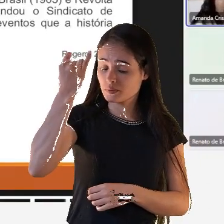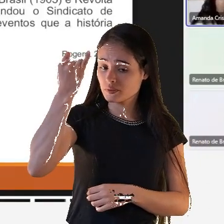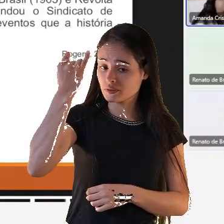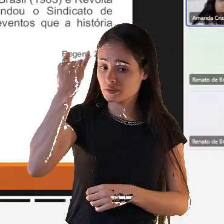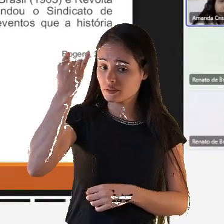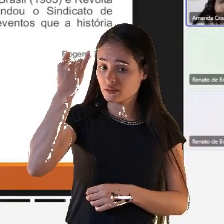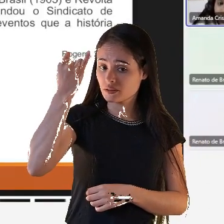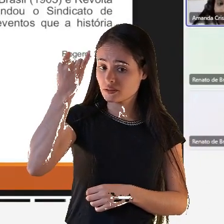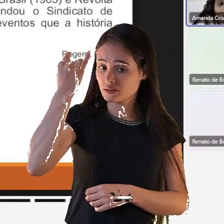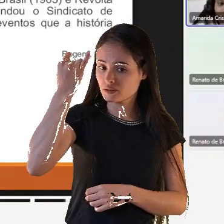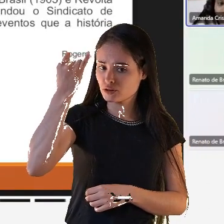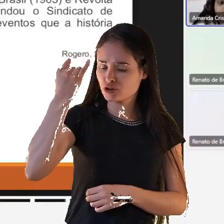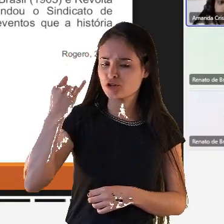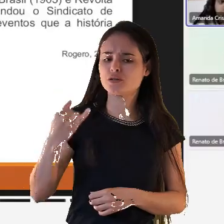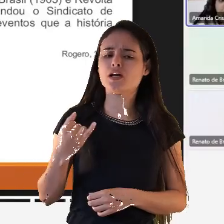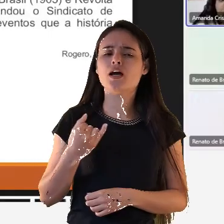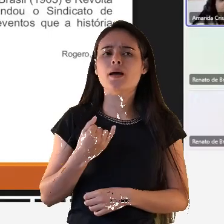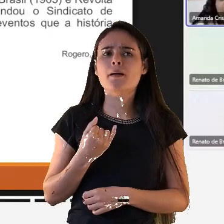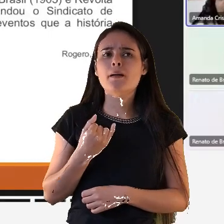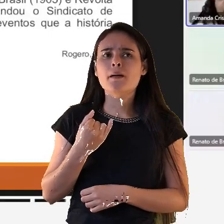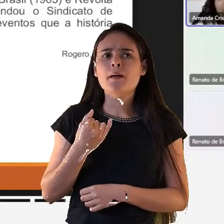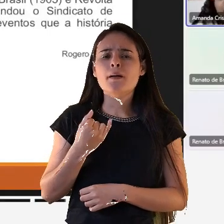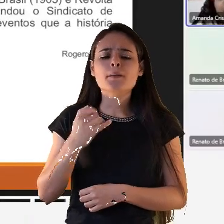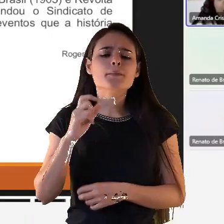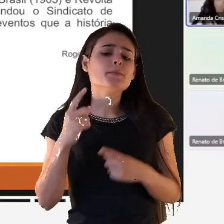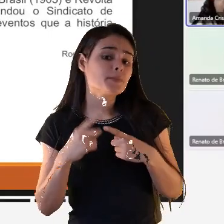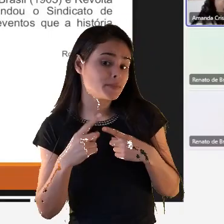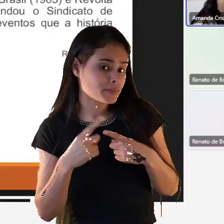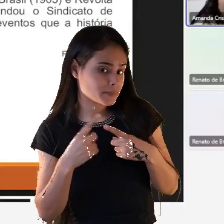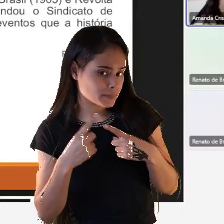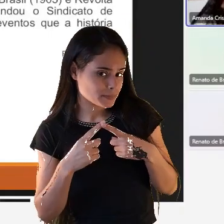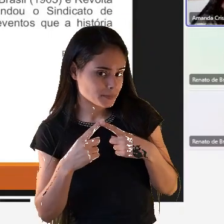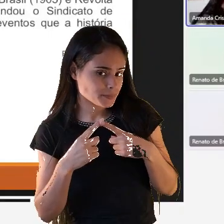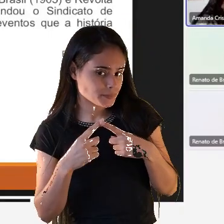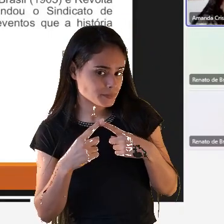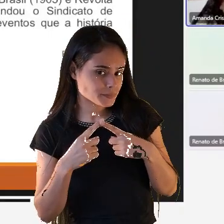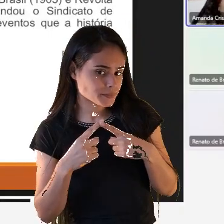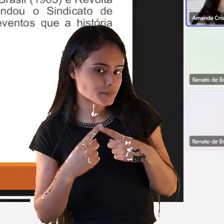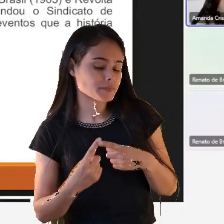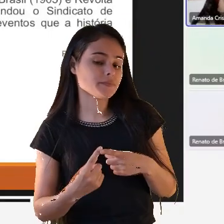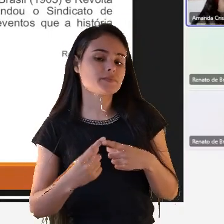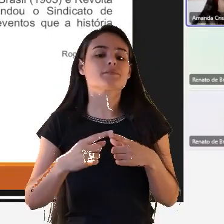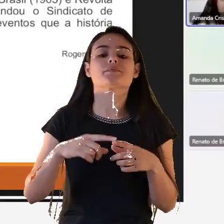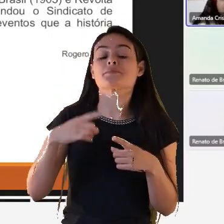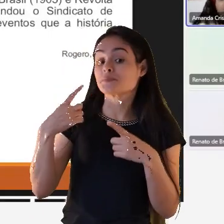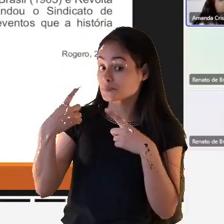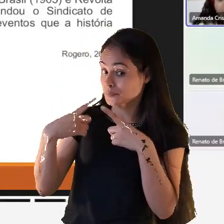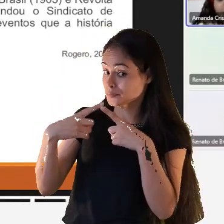no trabalho no Brasil, né? Por quê? Porque desde essa época,